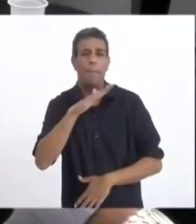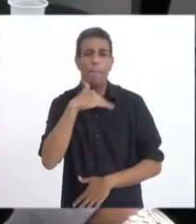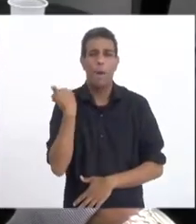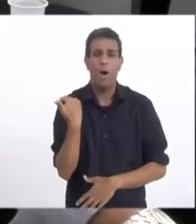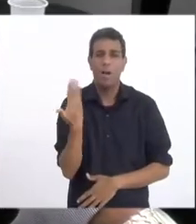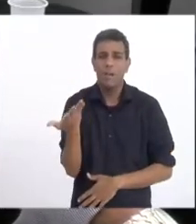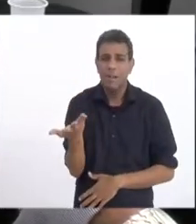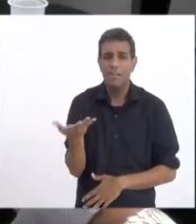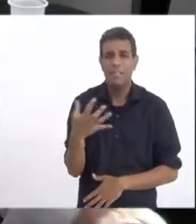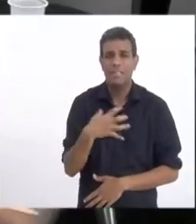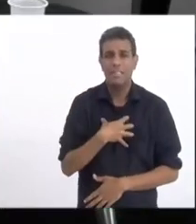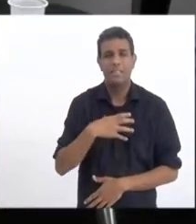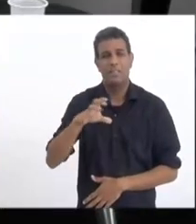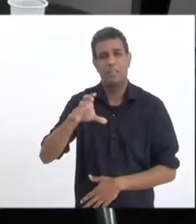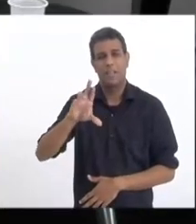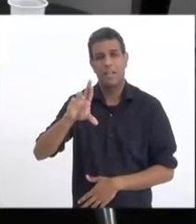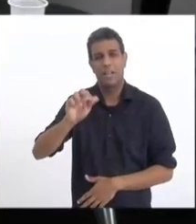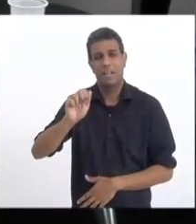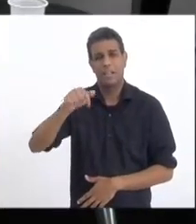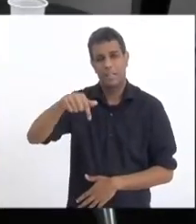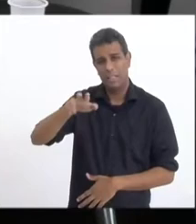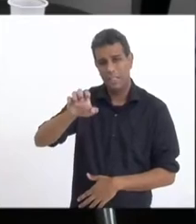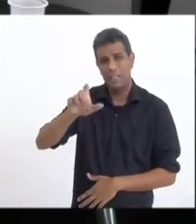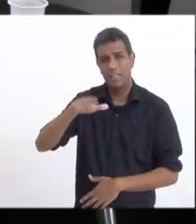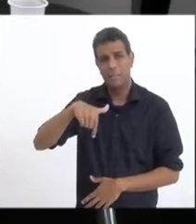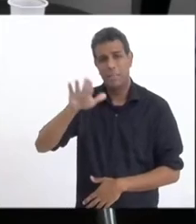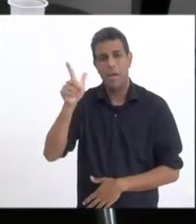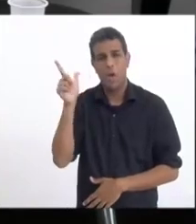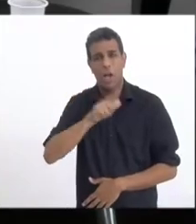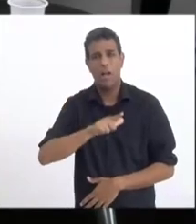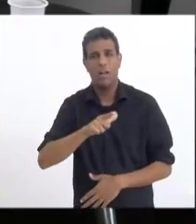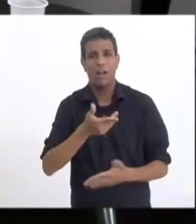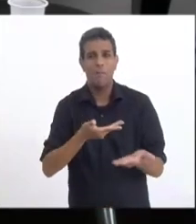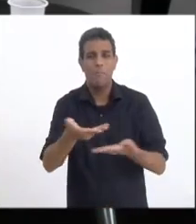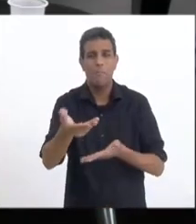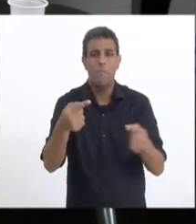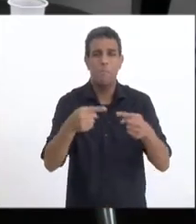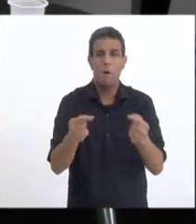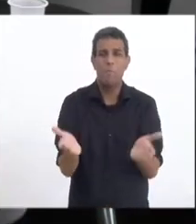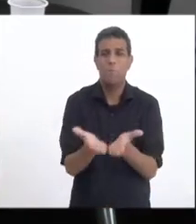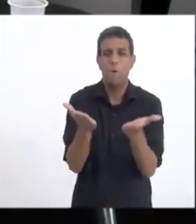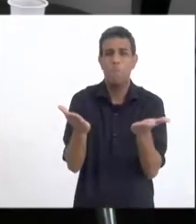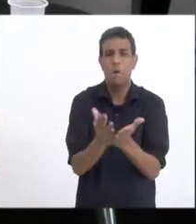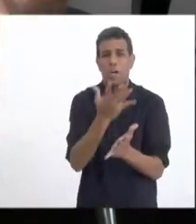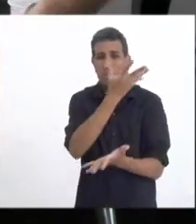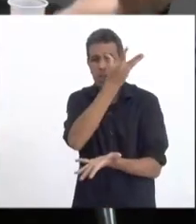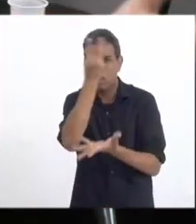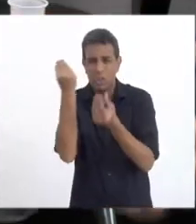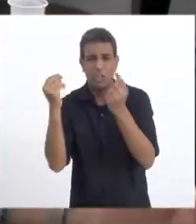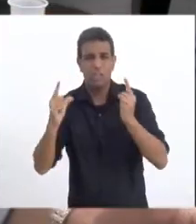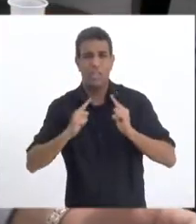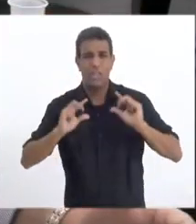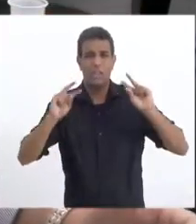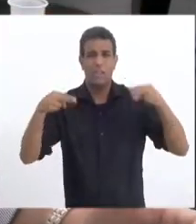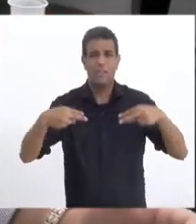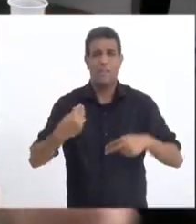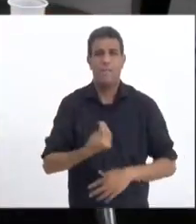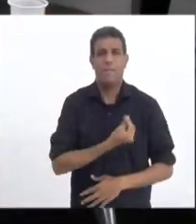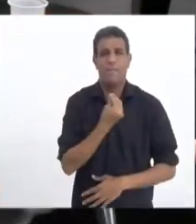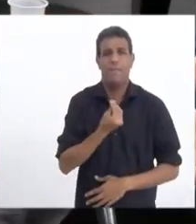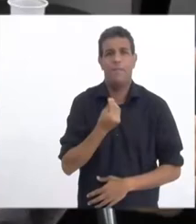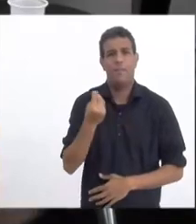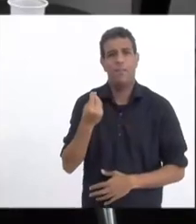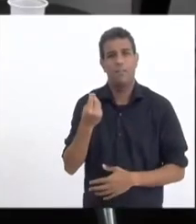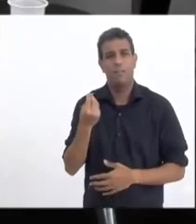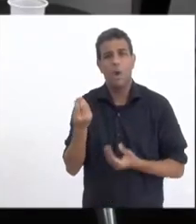chama crack, que está levando as pessoas à mendigaria, a esquecendo que ele tem uma vida e vivendo como